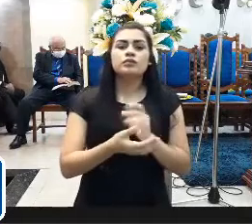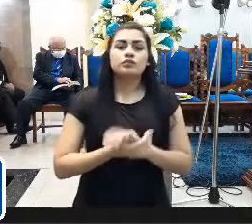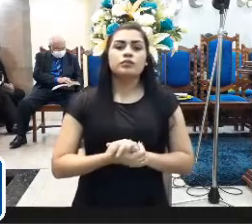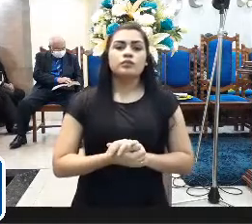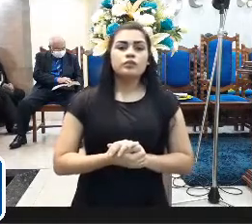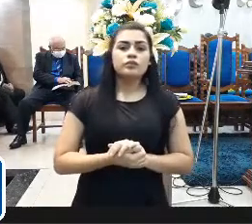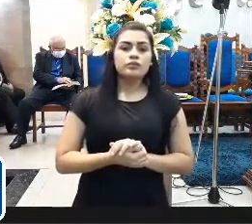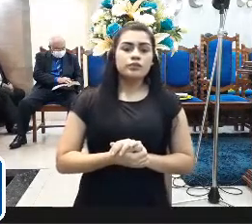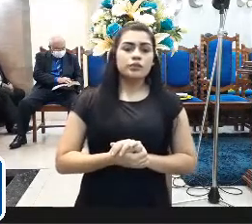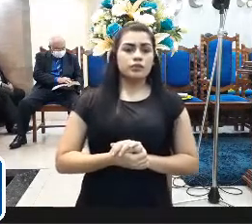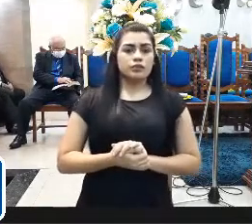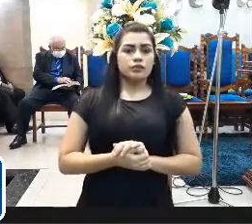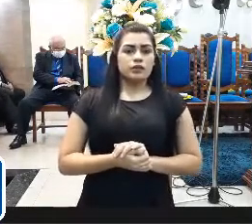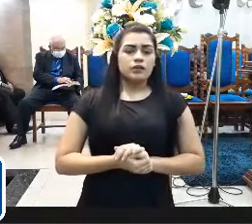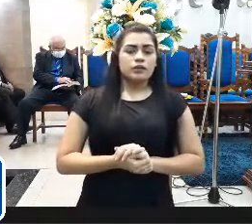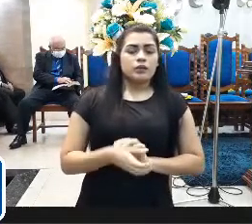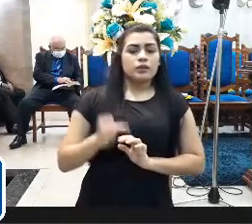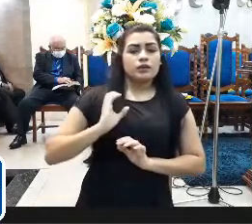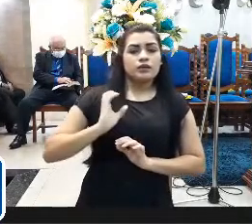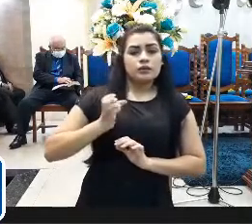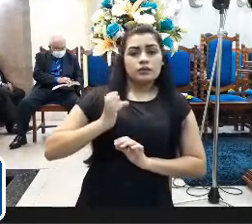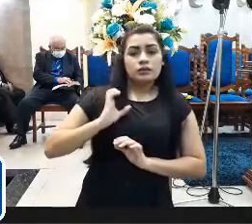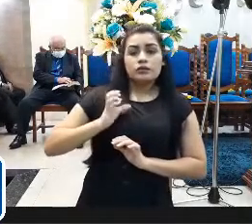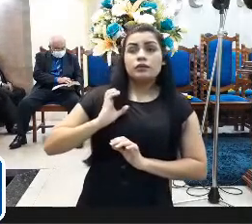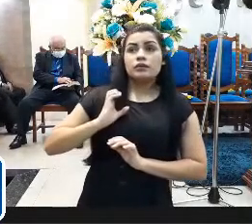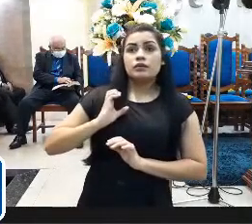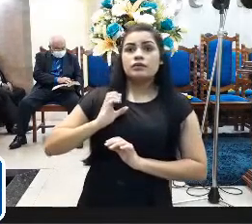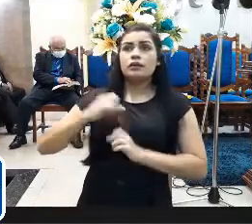Co-herdeira do dom da graça da vida.